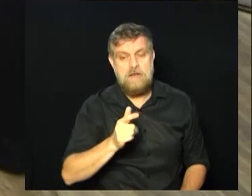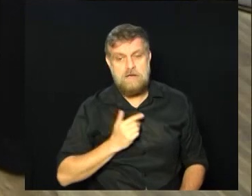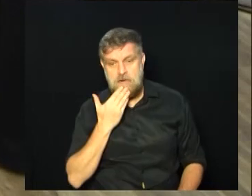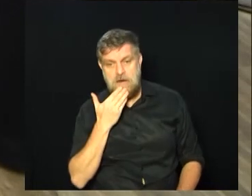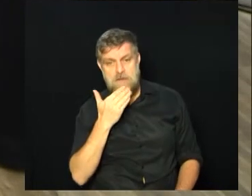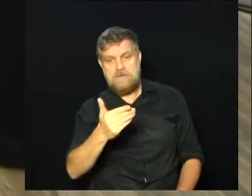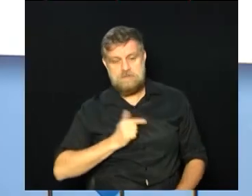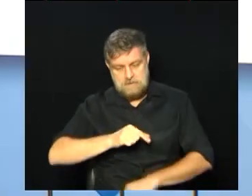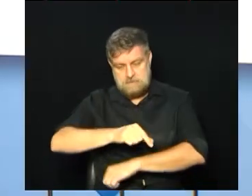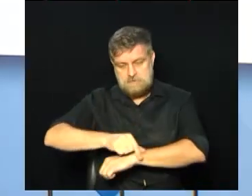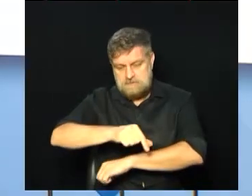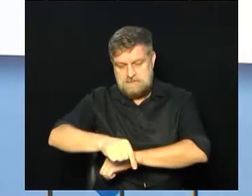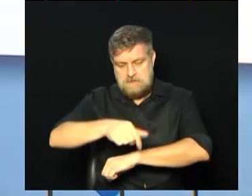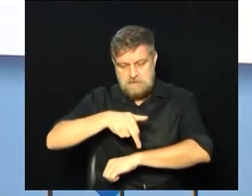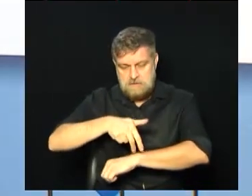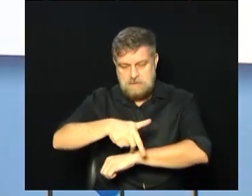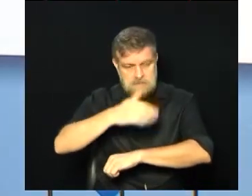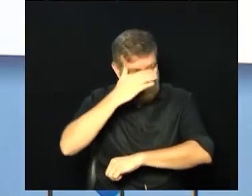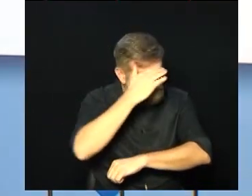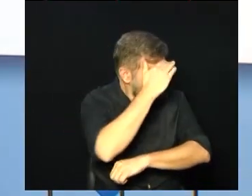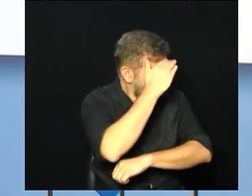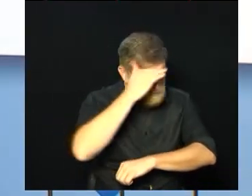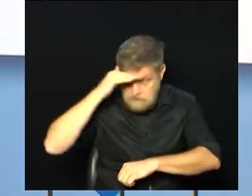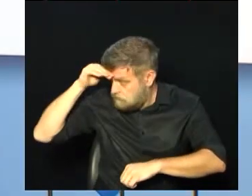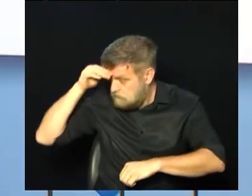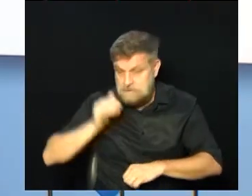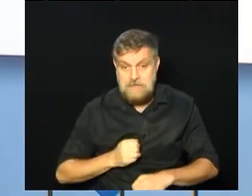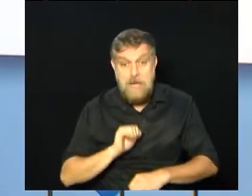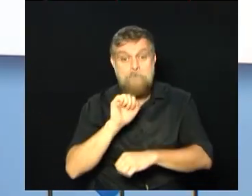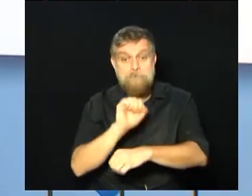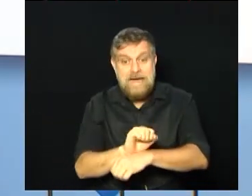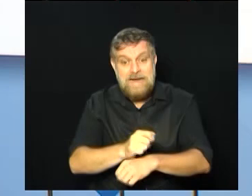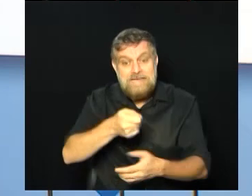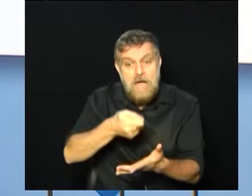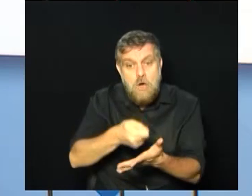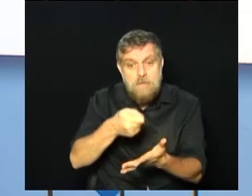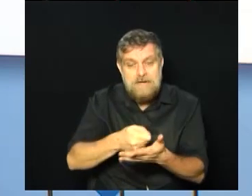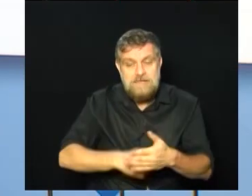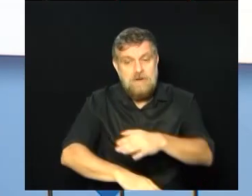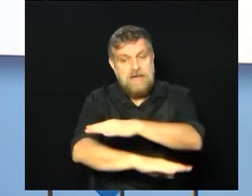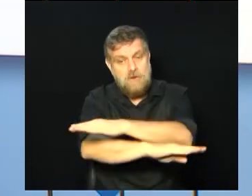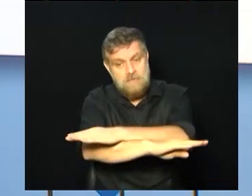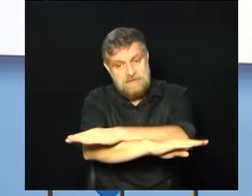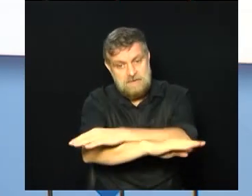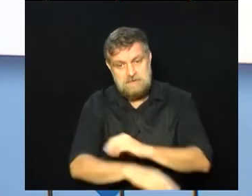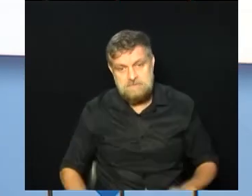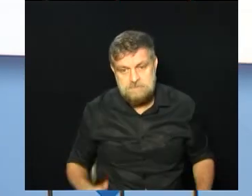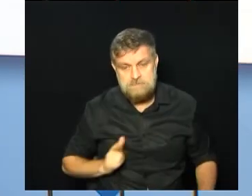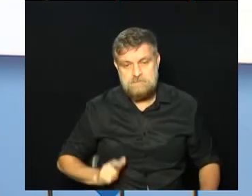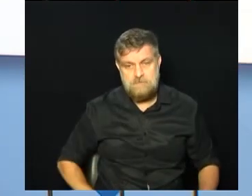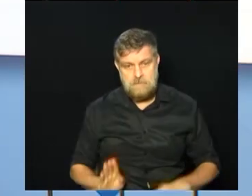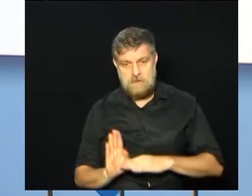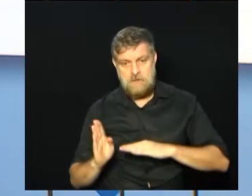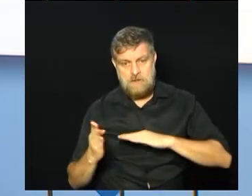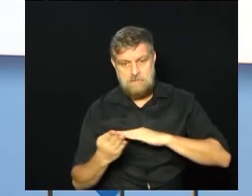a sinalização de solo com aviso de parada obrigatória em um cruzamento de vias públicas no